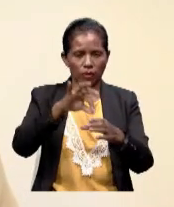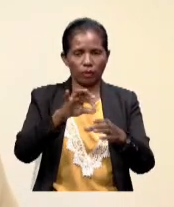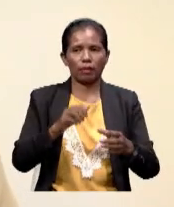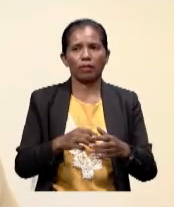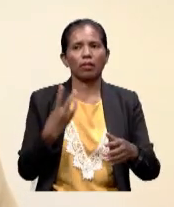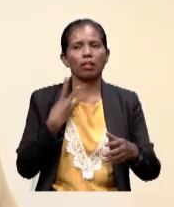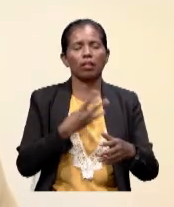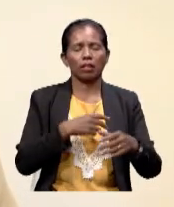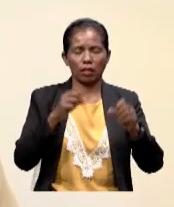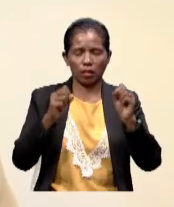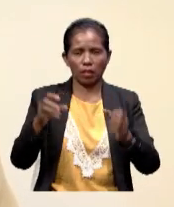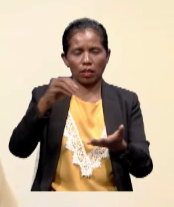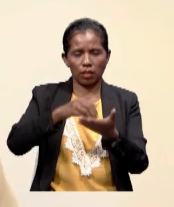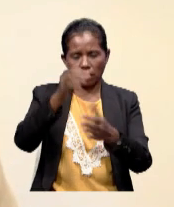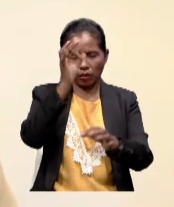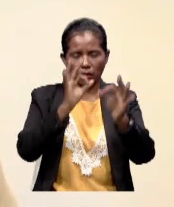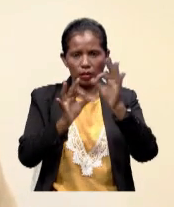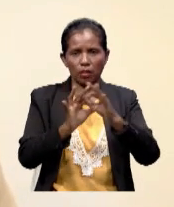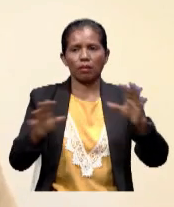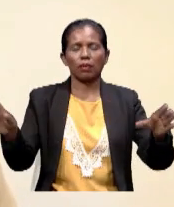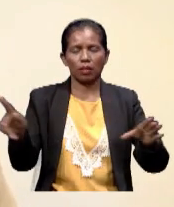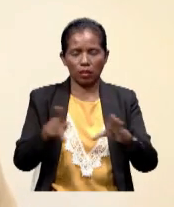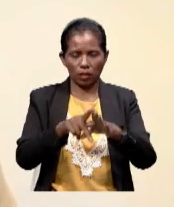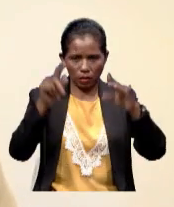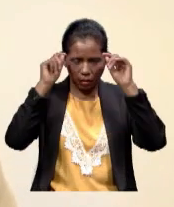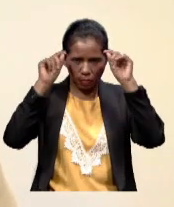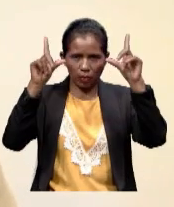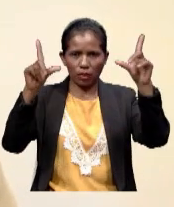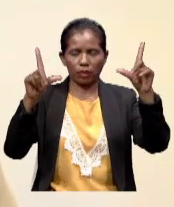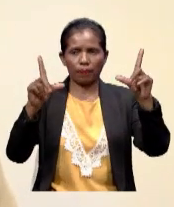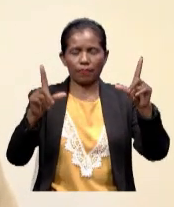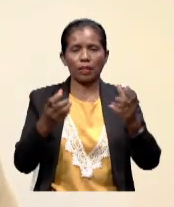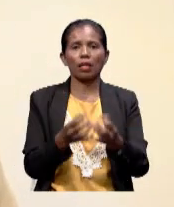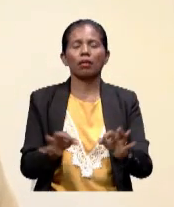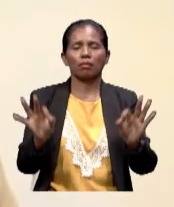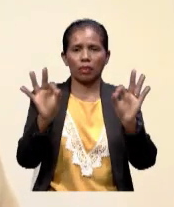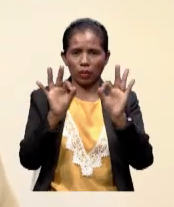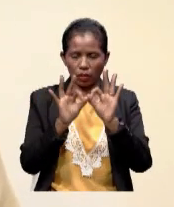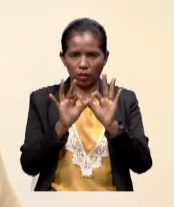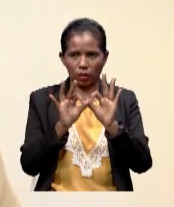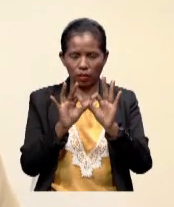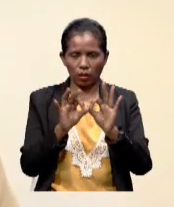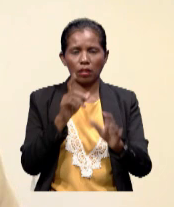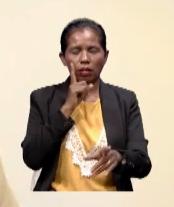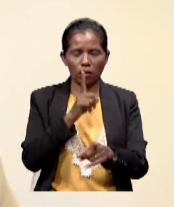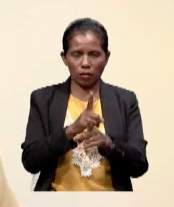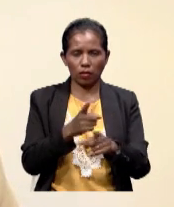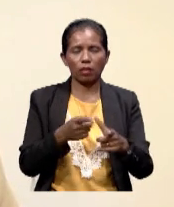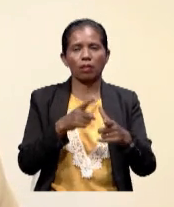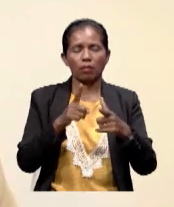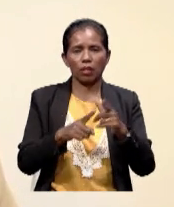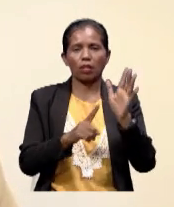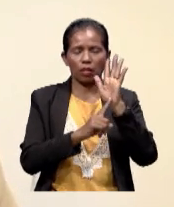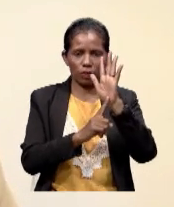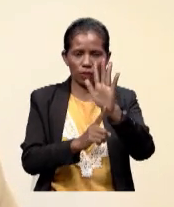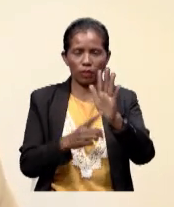ita tem que garantir que a participação Timor-Leste nia né, importante duni, não mos belha tudo,